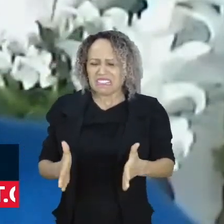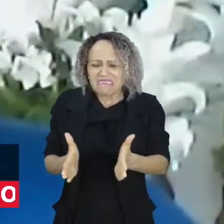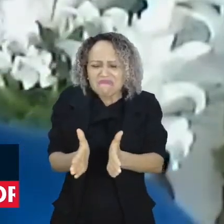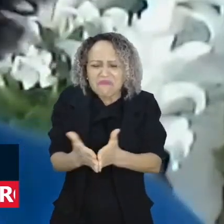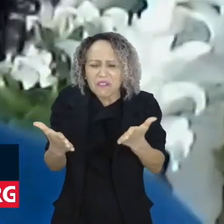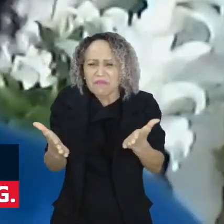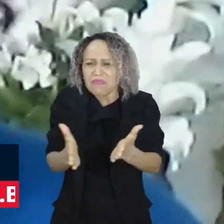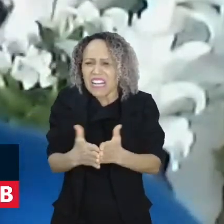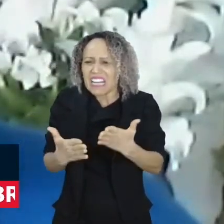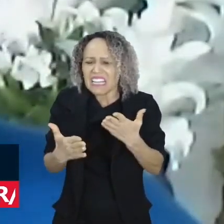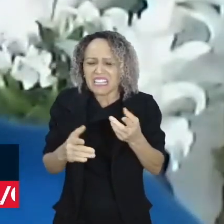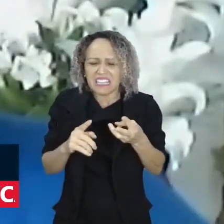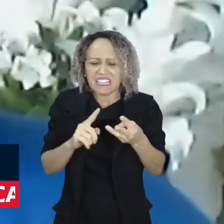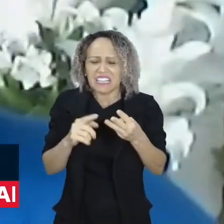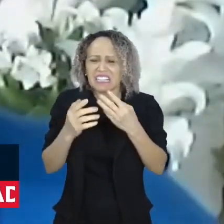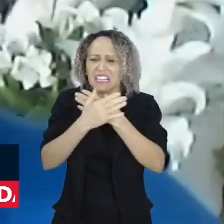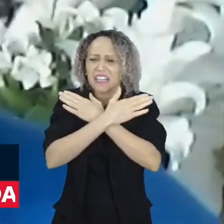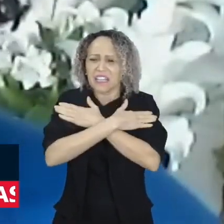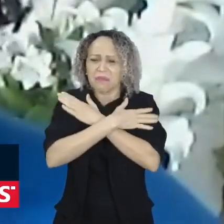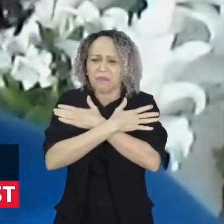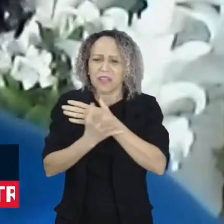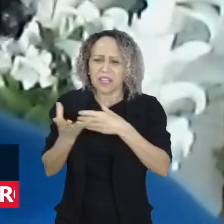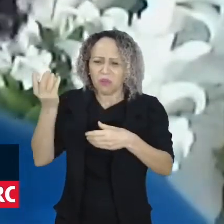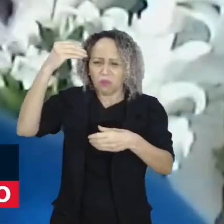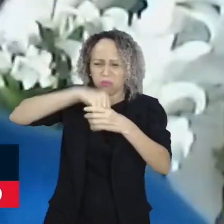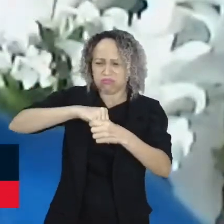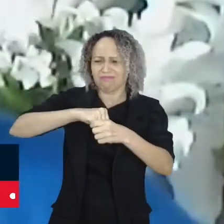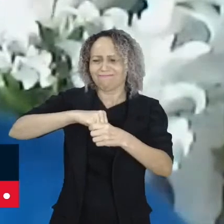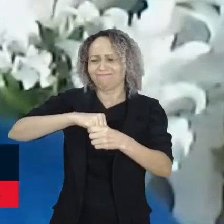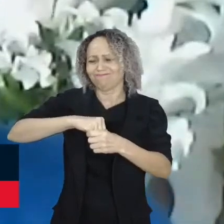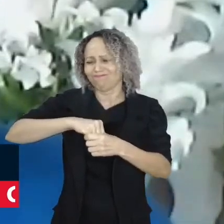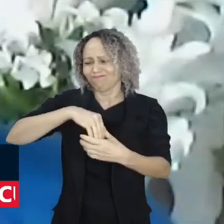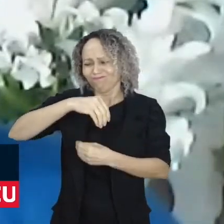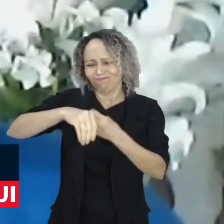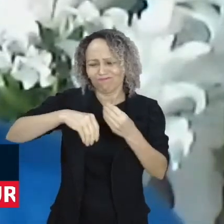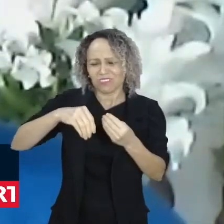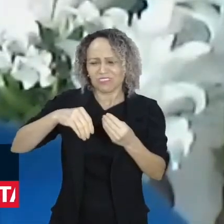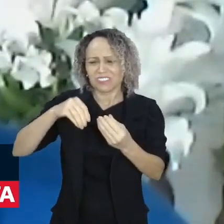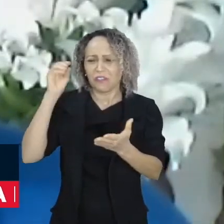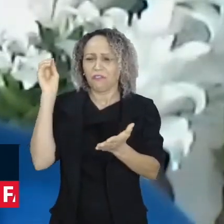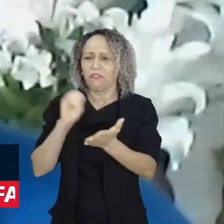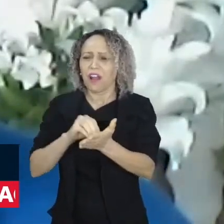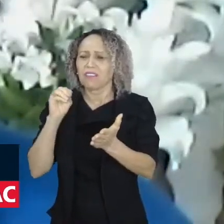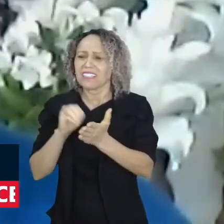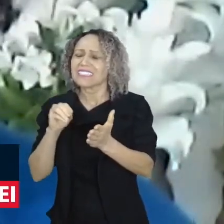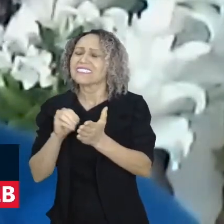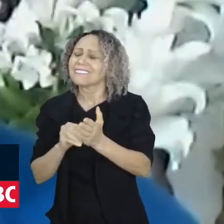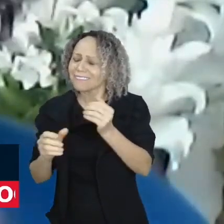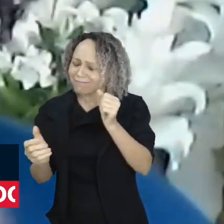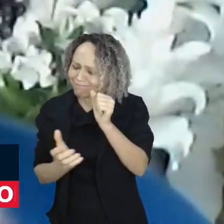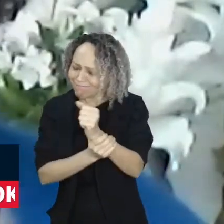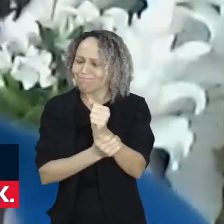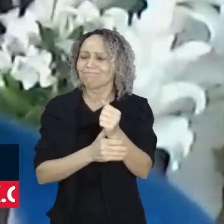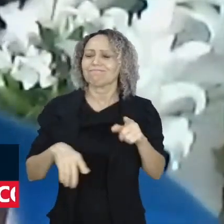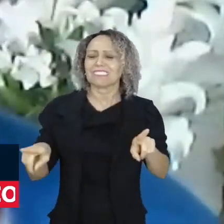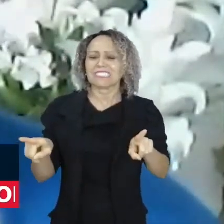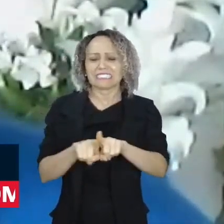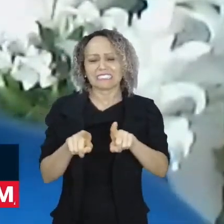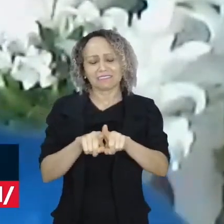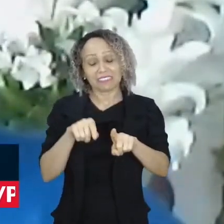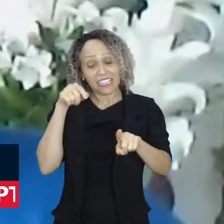Lava Jato operou, né, fechando as indústrias, ao invés de prender realmente